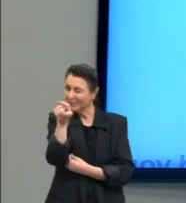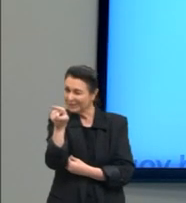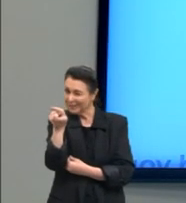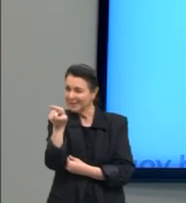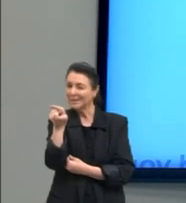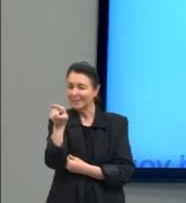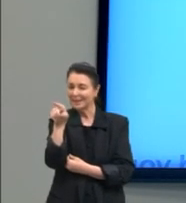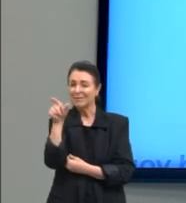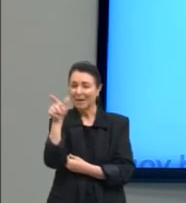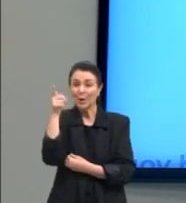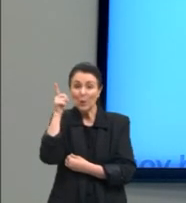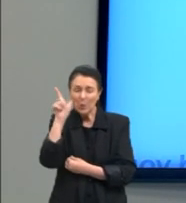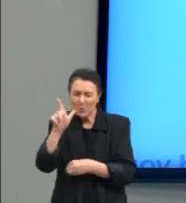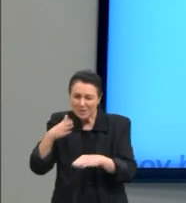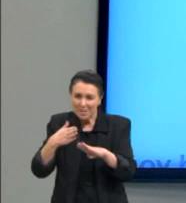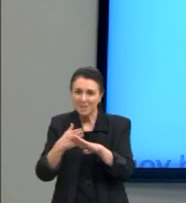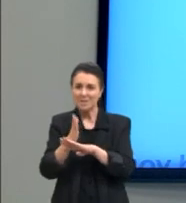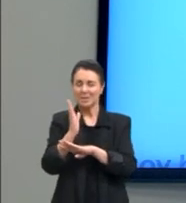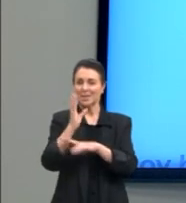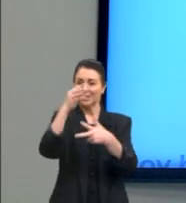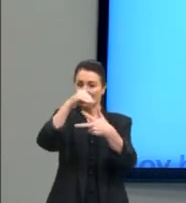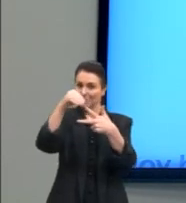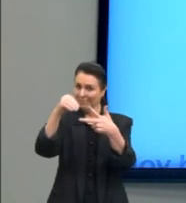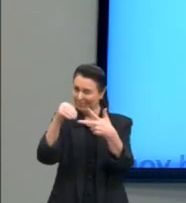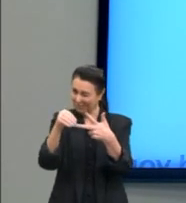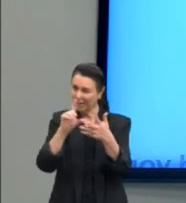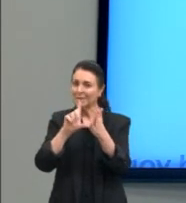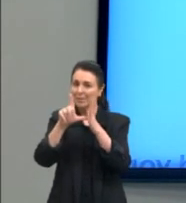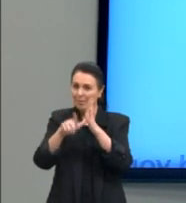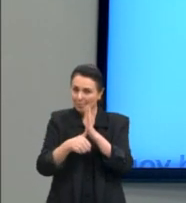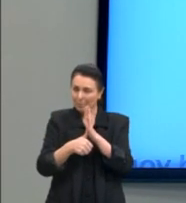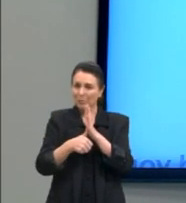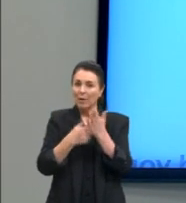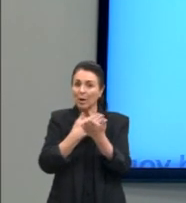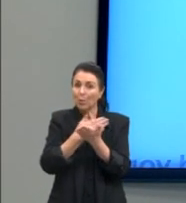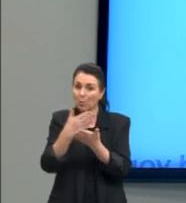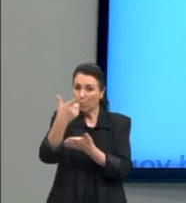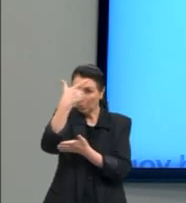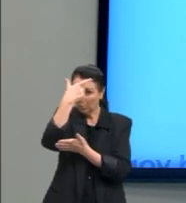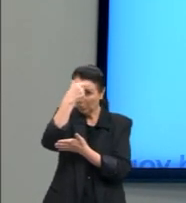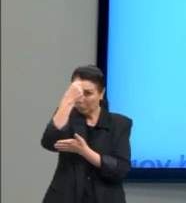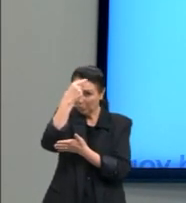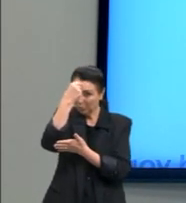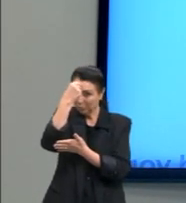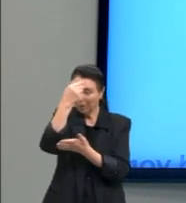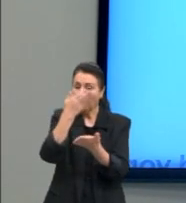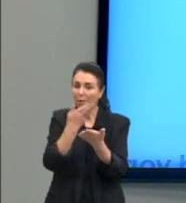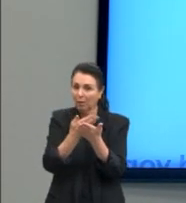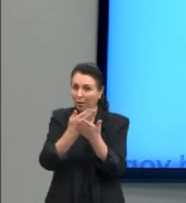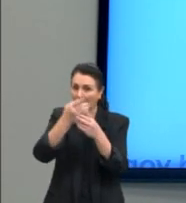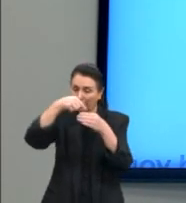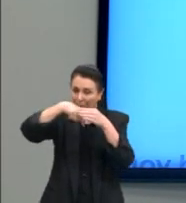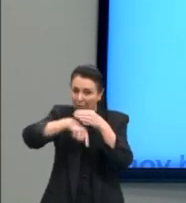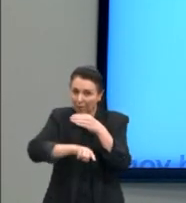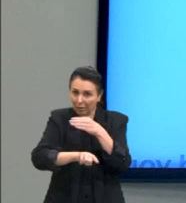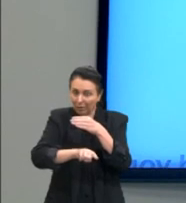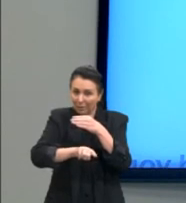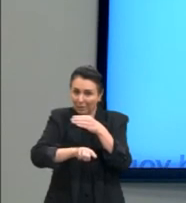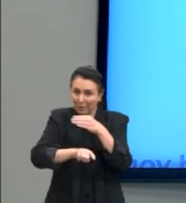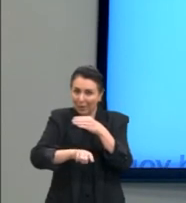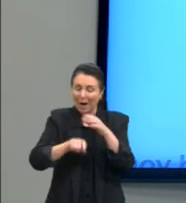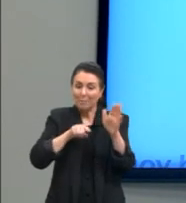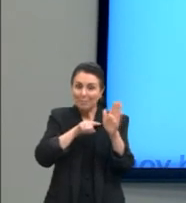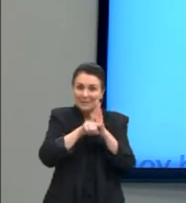aprovado que tem uma boa nota do nem e vai entrar no ensino superior né ah o estudo a extensão EA pesquisa